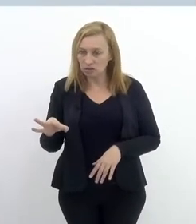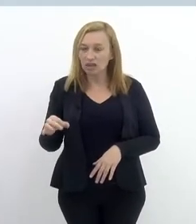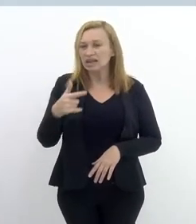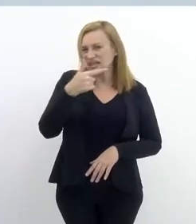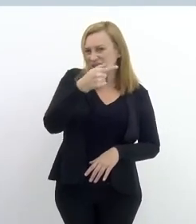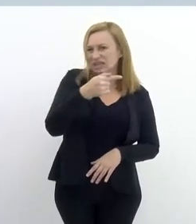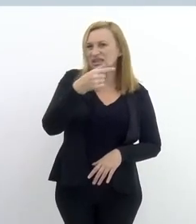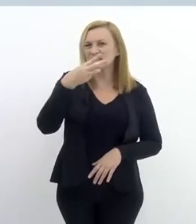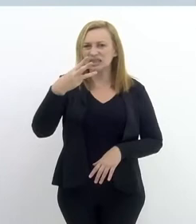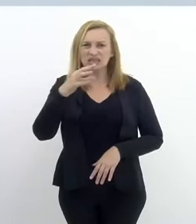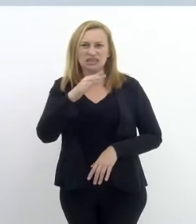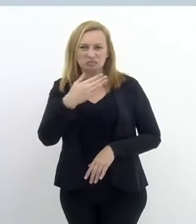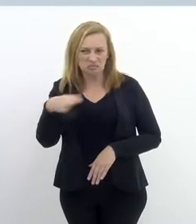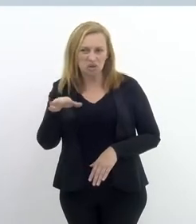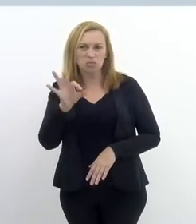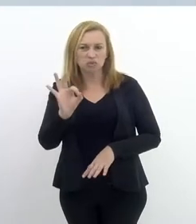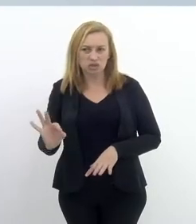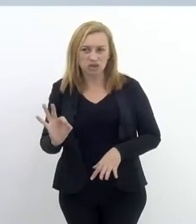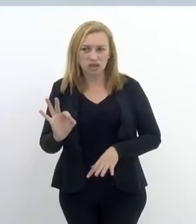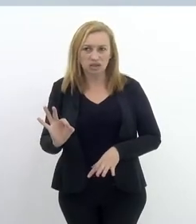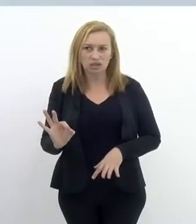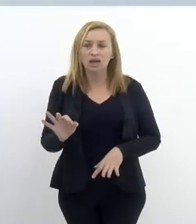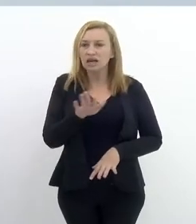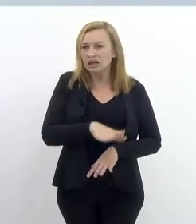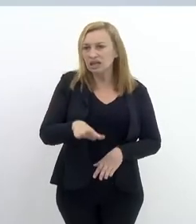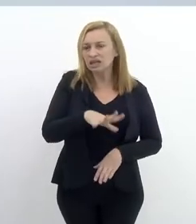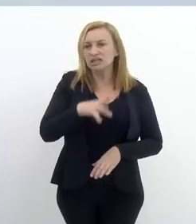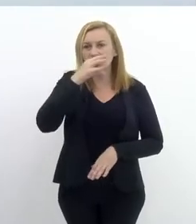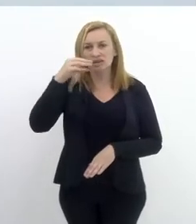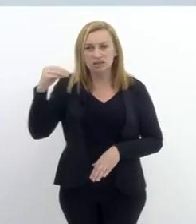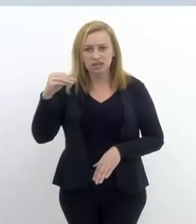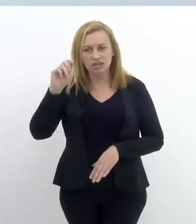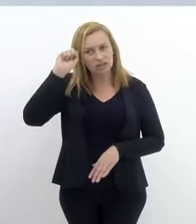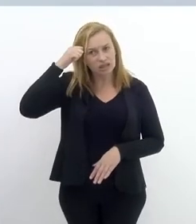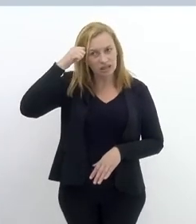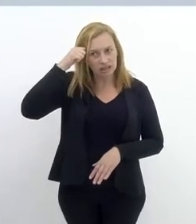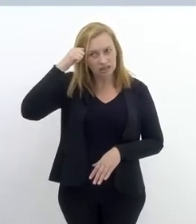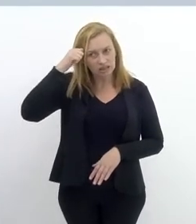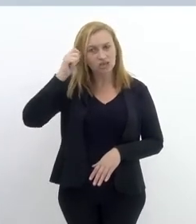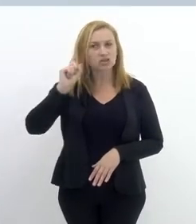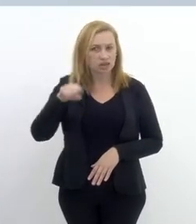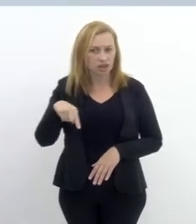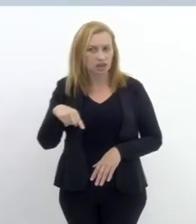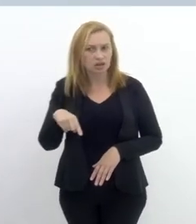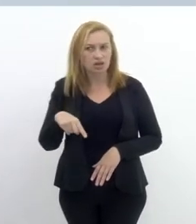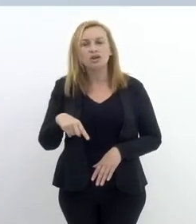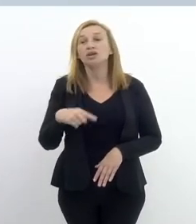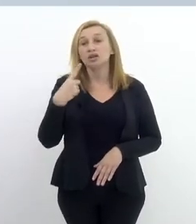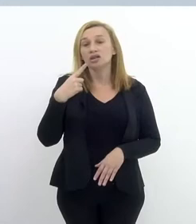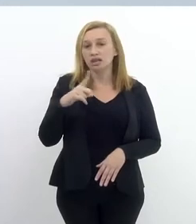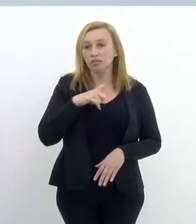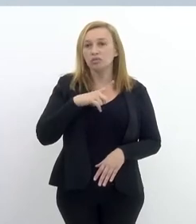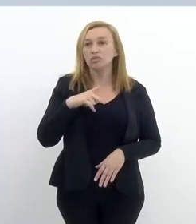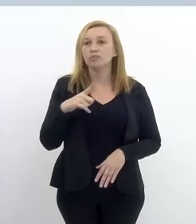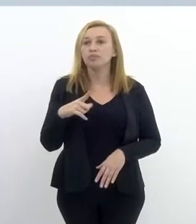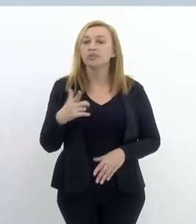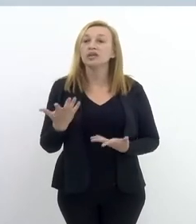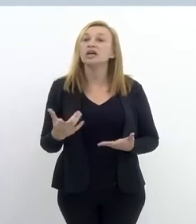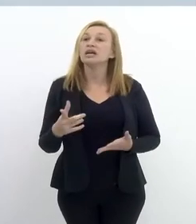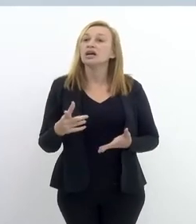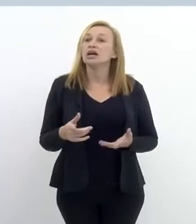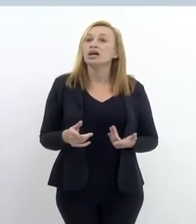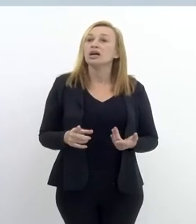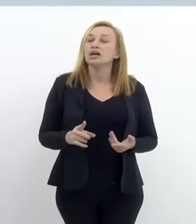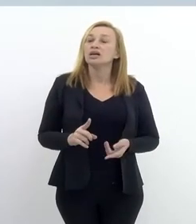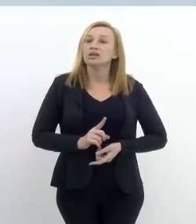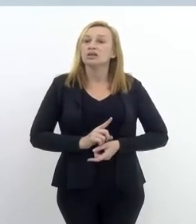73%, 73,5% são crianças e adolescentes pardos e negros. Isso é o que a gente tem.